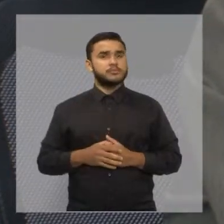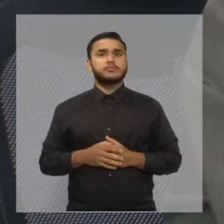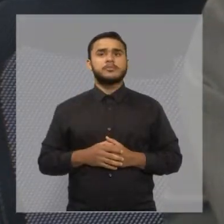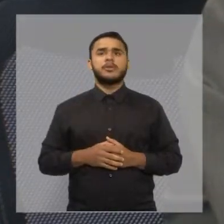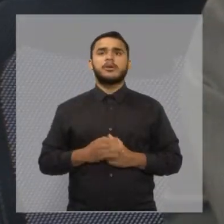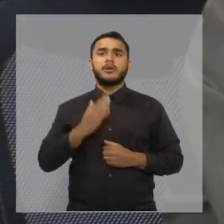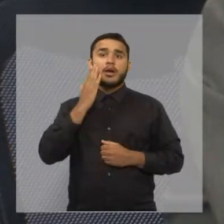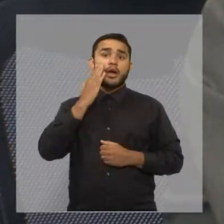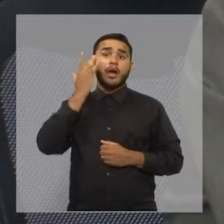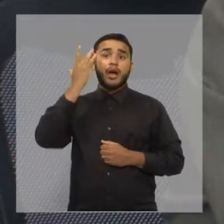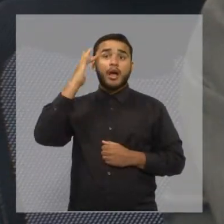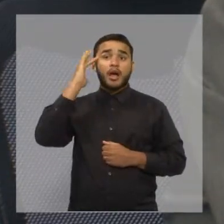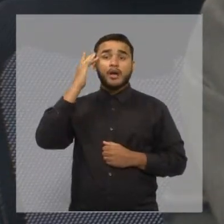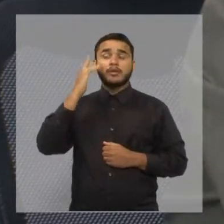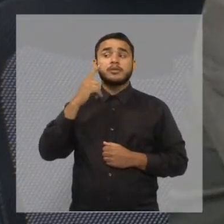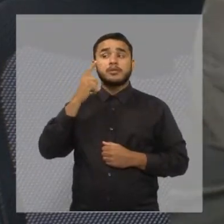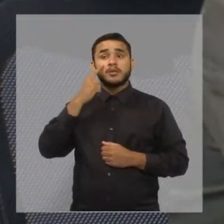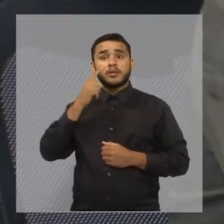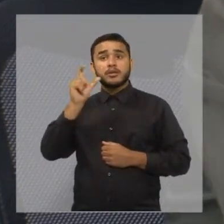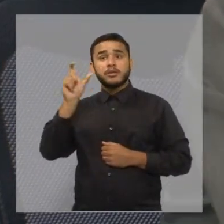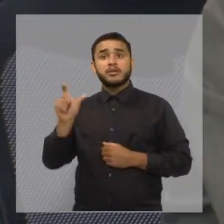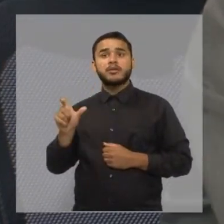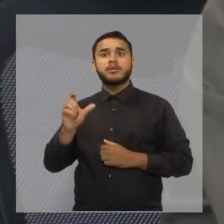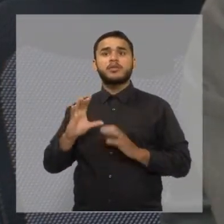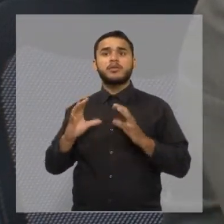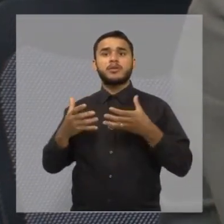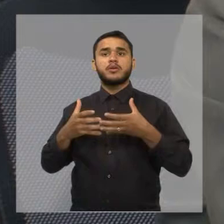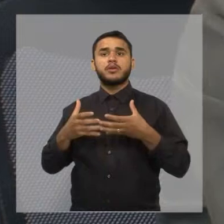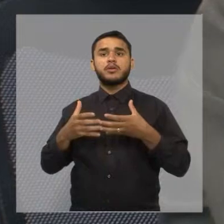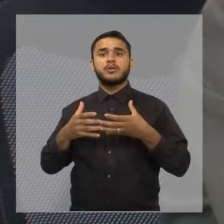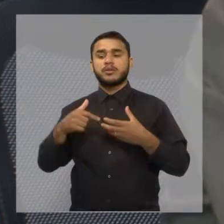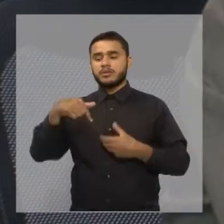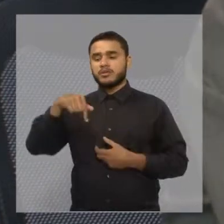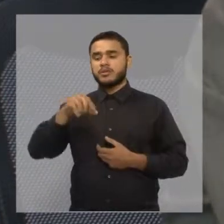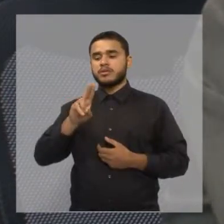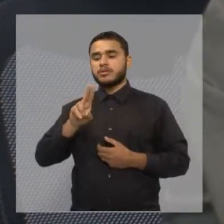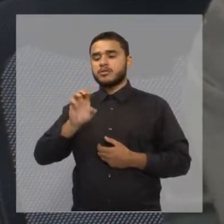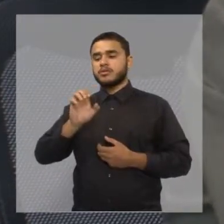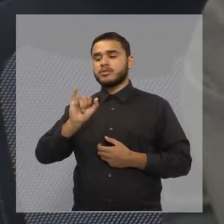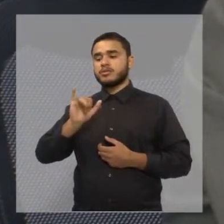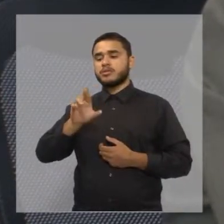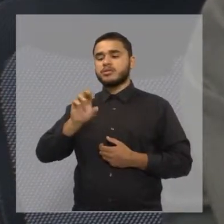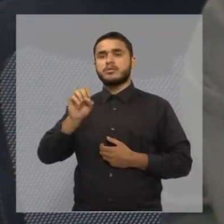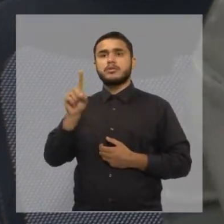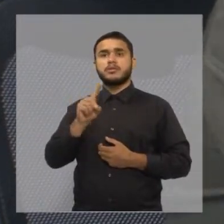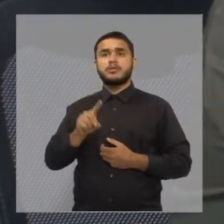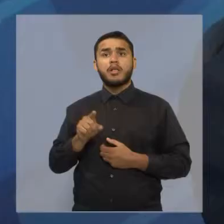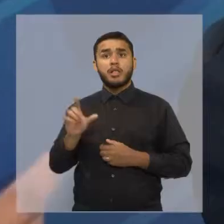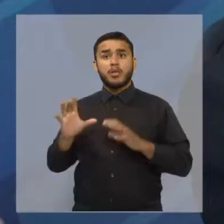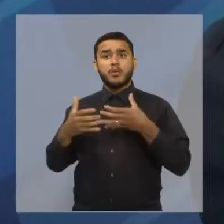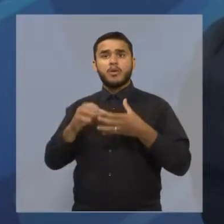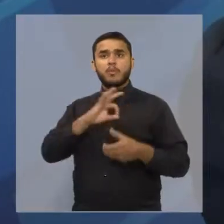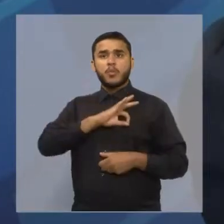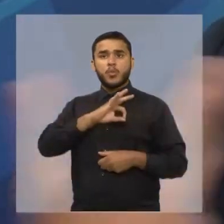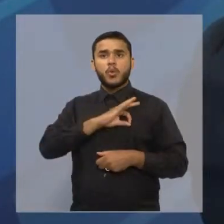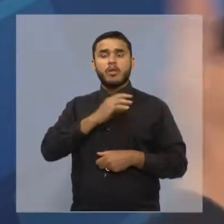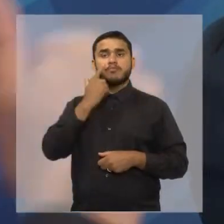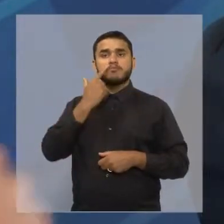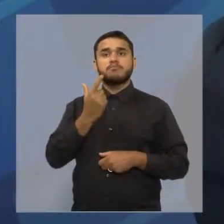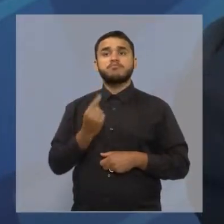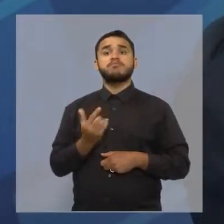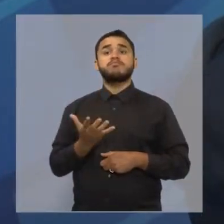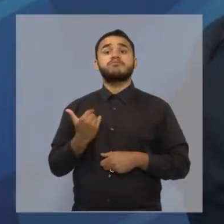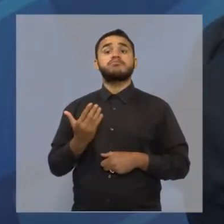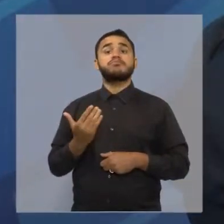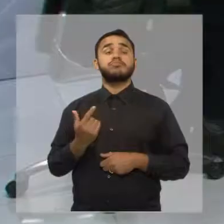um suspeito de participar de milícia, né, o Queiroz, e que a gente descobre hackers com uma facilidade enorme e não